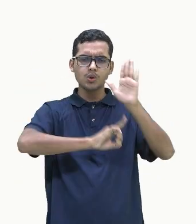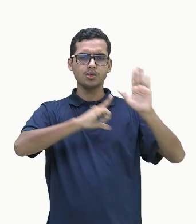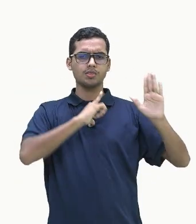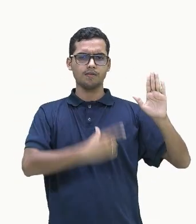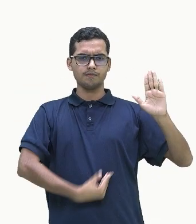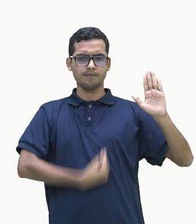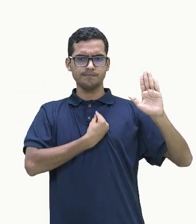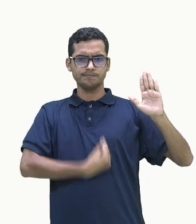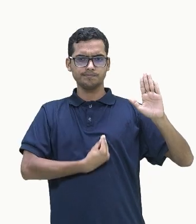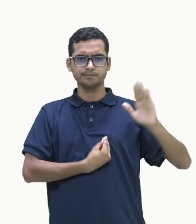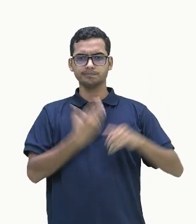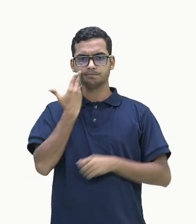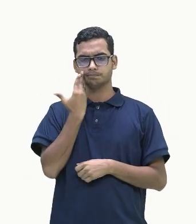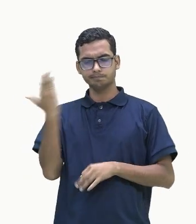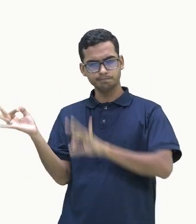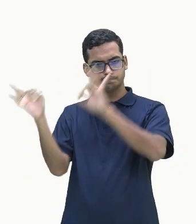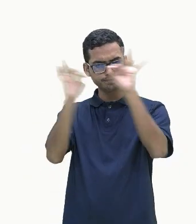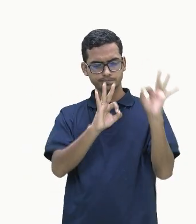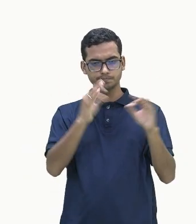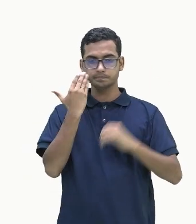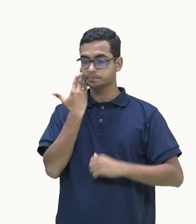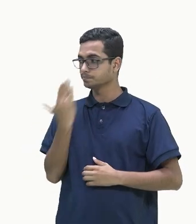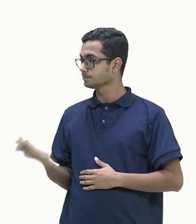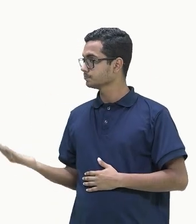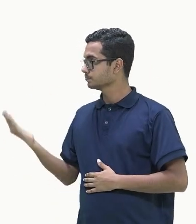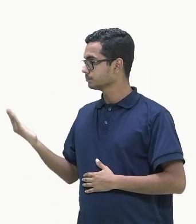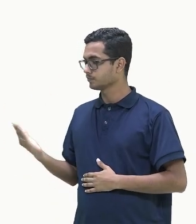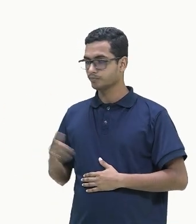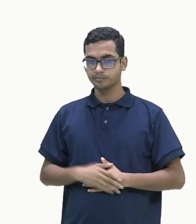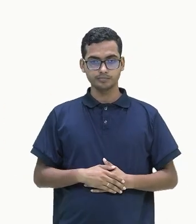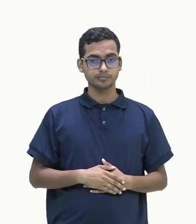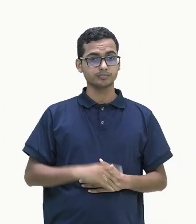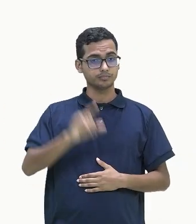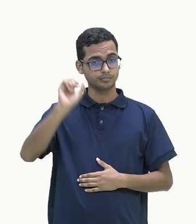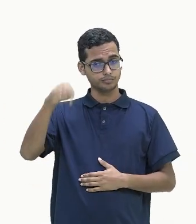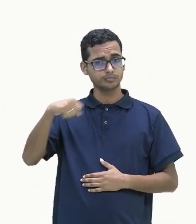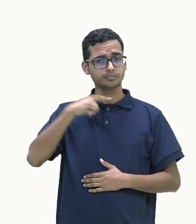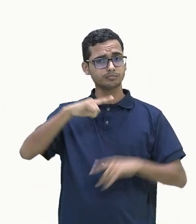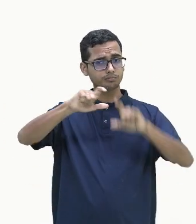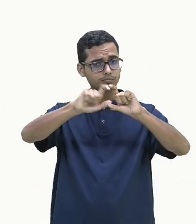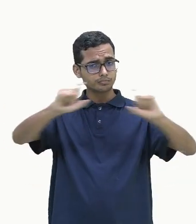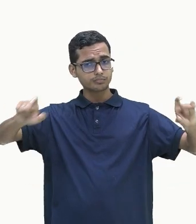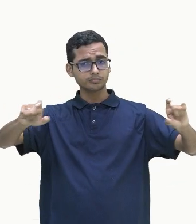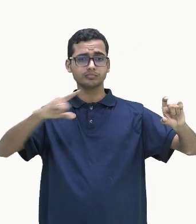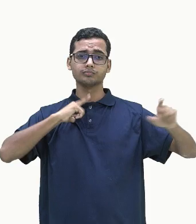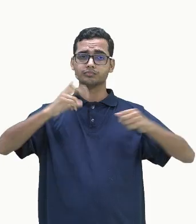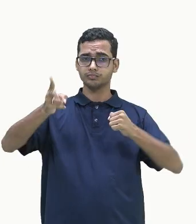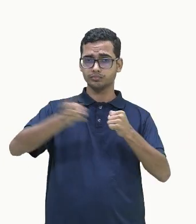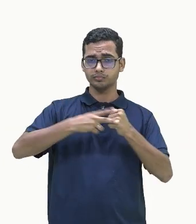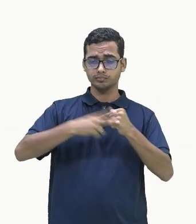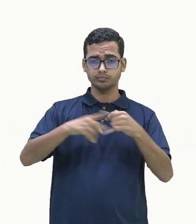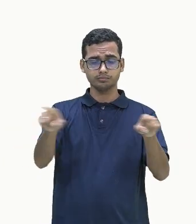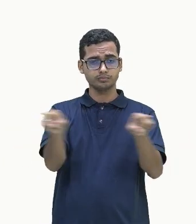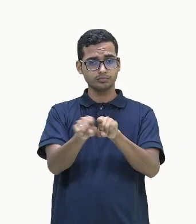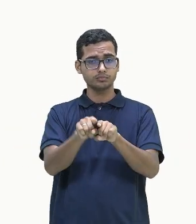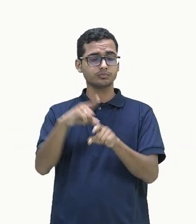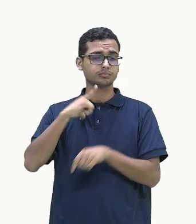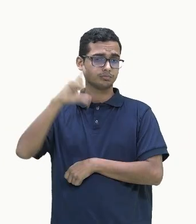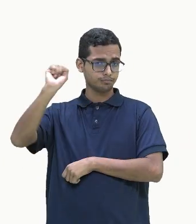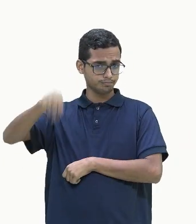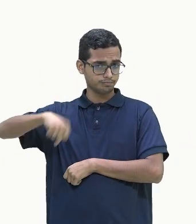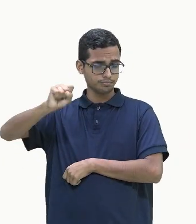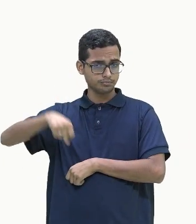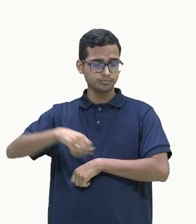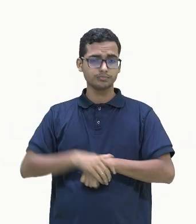vida. Observem aí que, sim, é uma oração. Temos aí a forma verbal, não é? Já está definida aí,